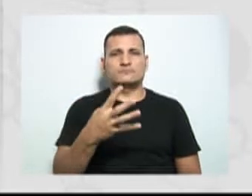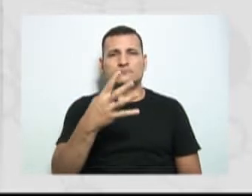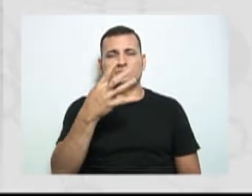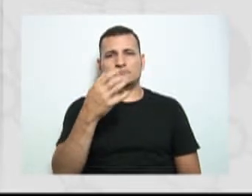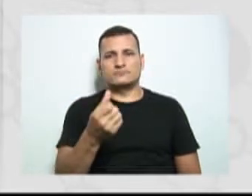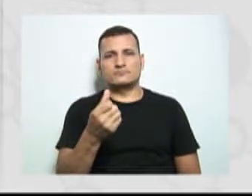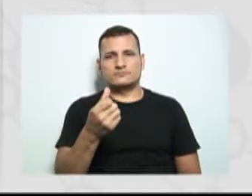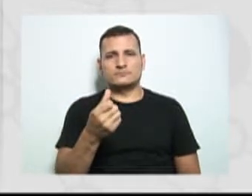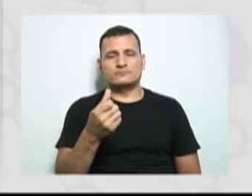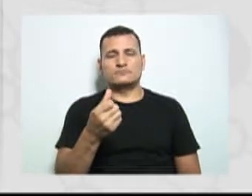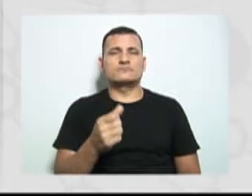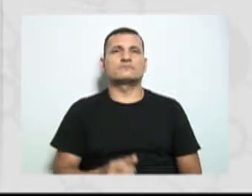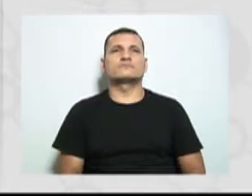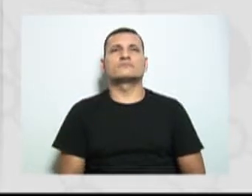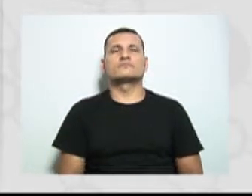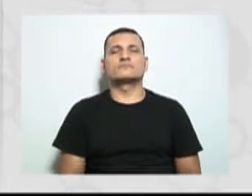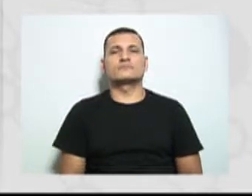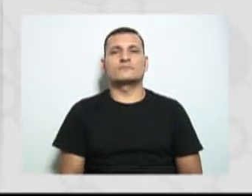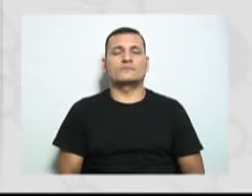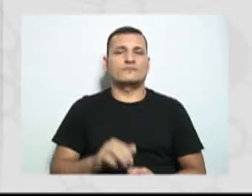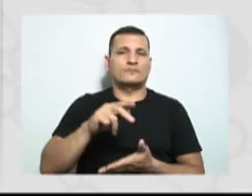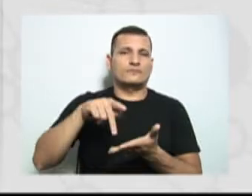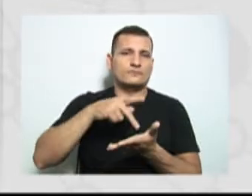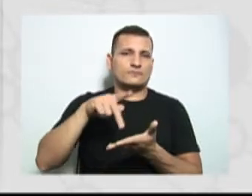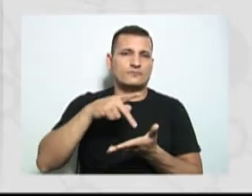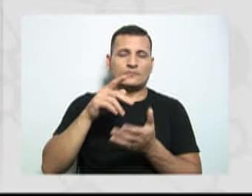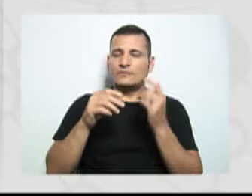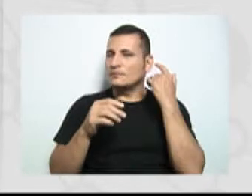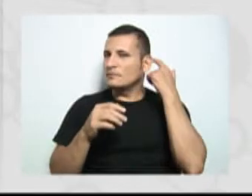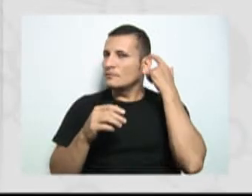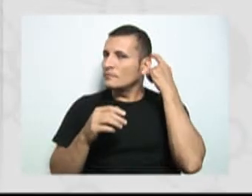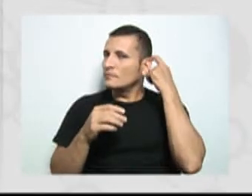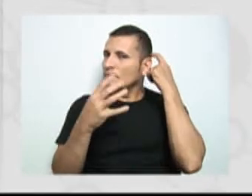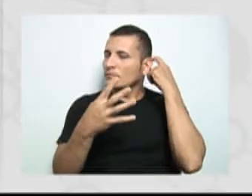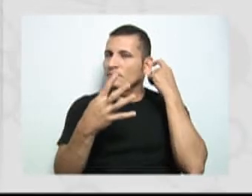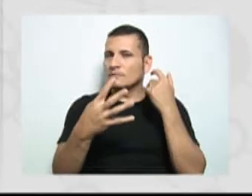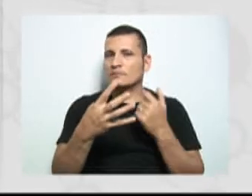446 pudins. 400, ficará um total de